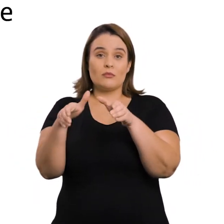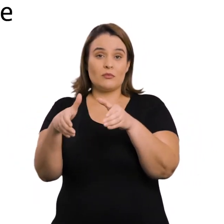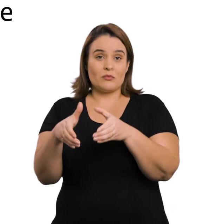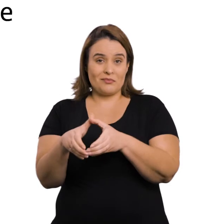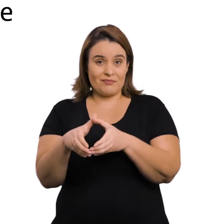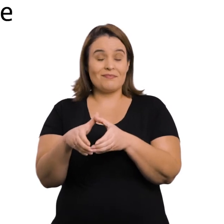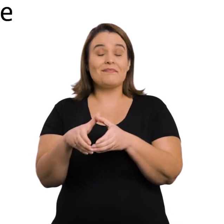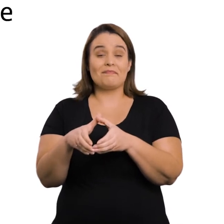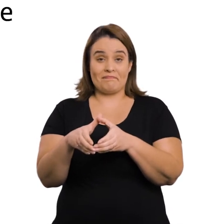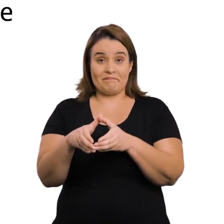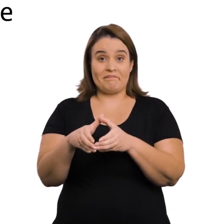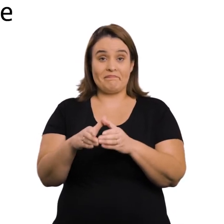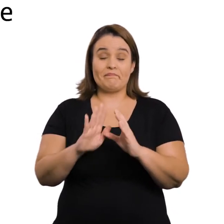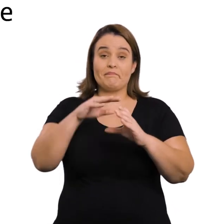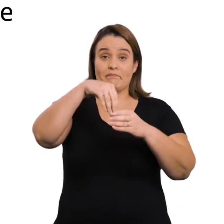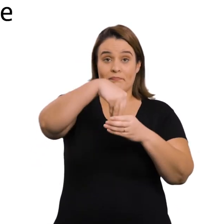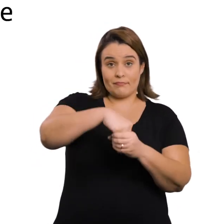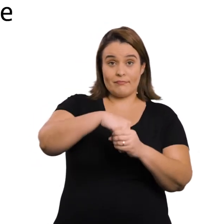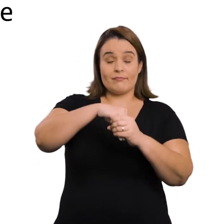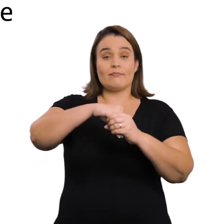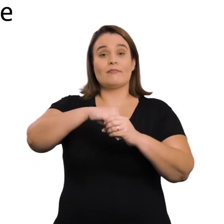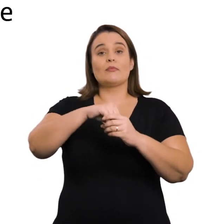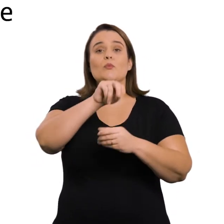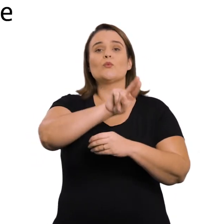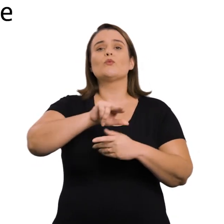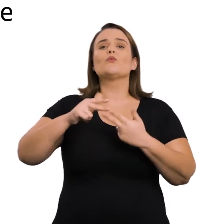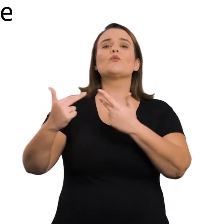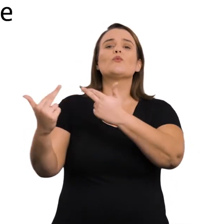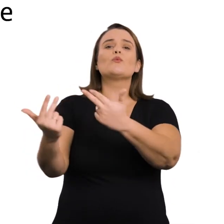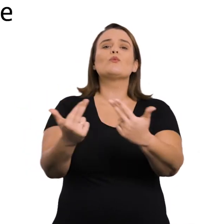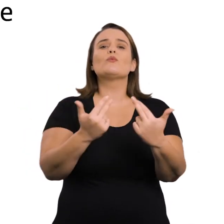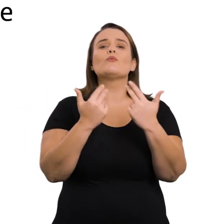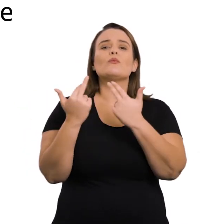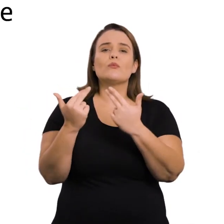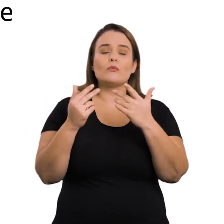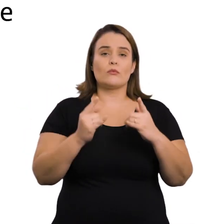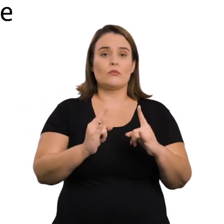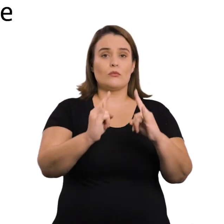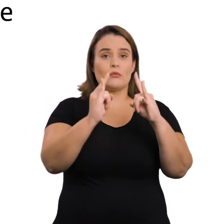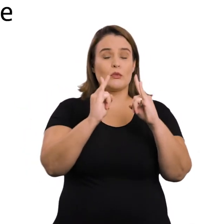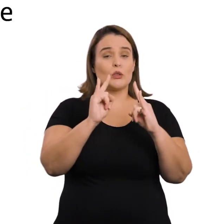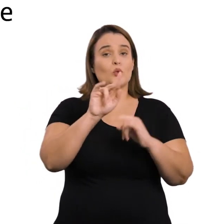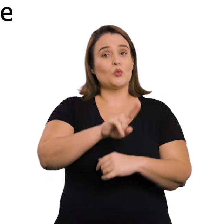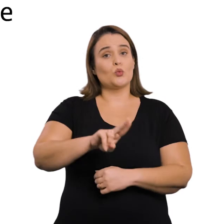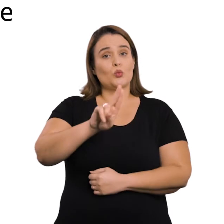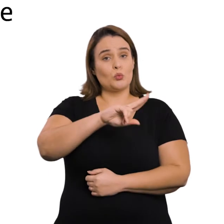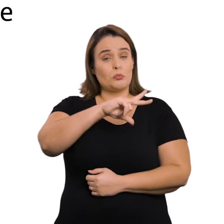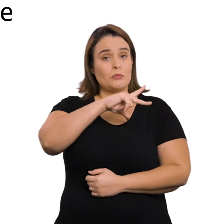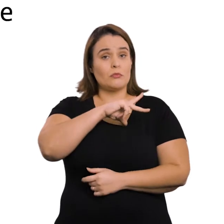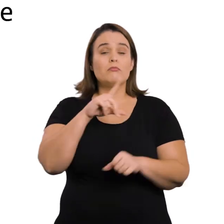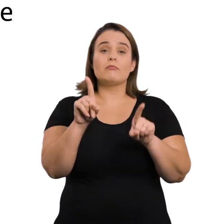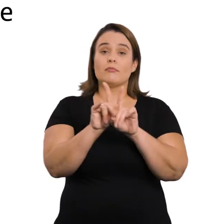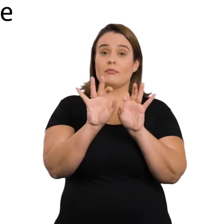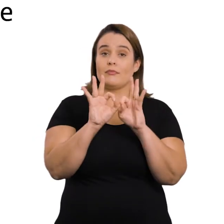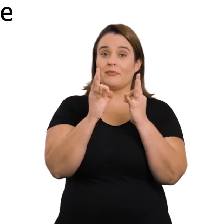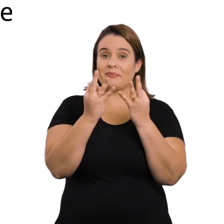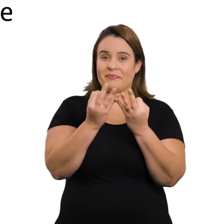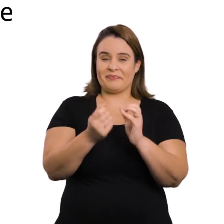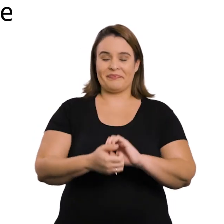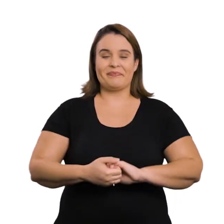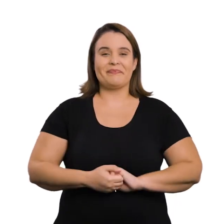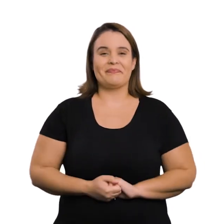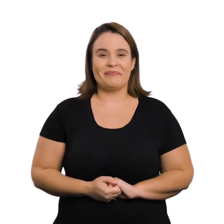e coletivo, bem como no entorno e nas áreas internas de uso comum, nas edificações de uso privado